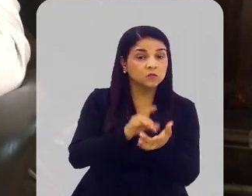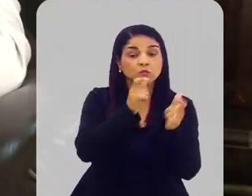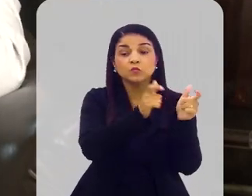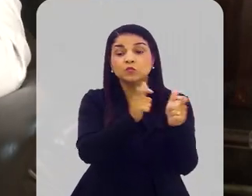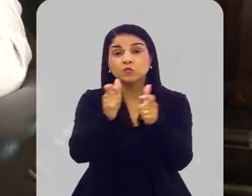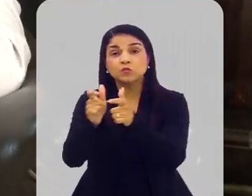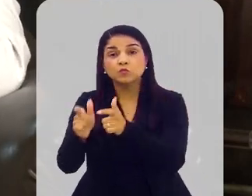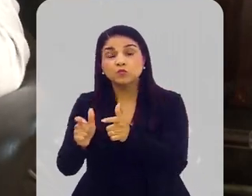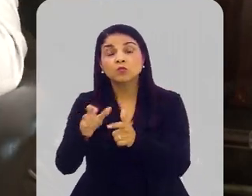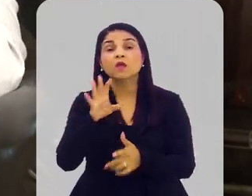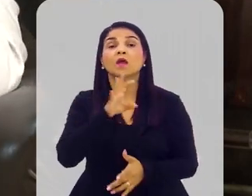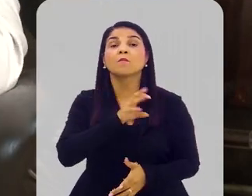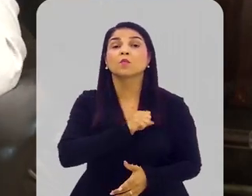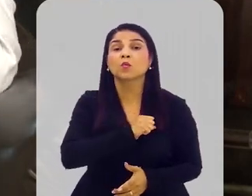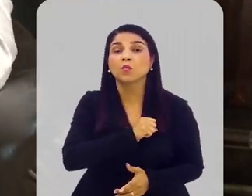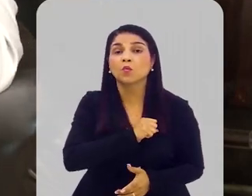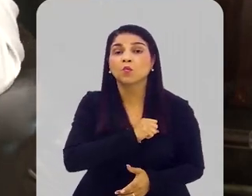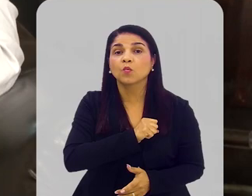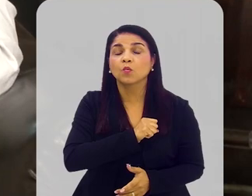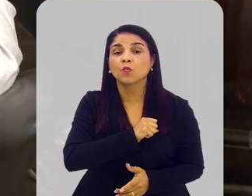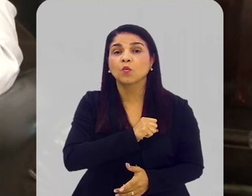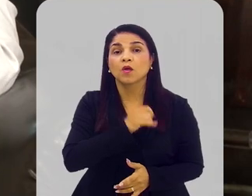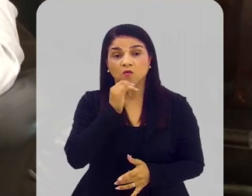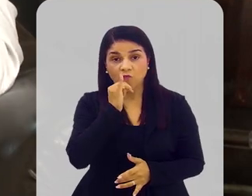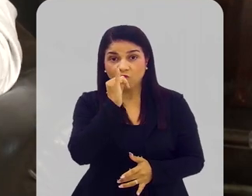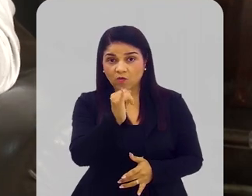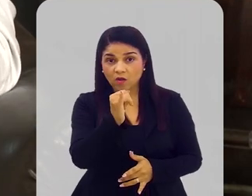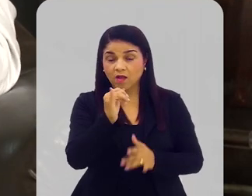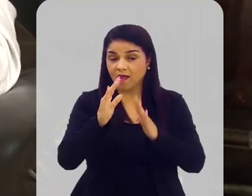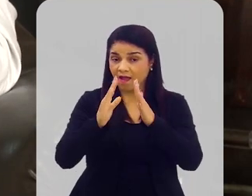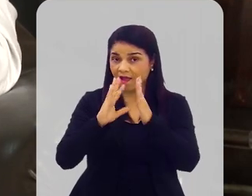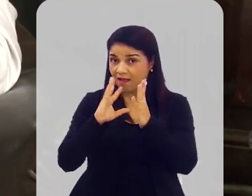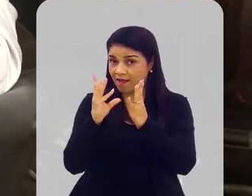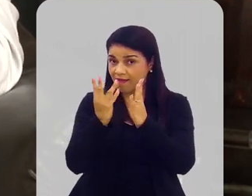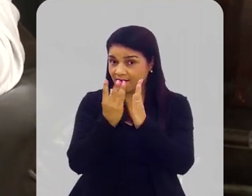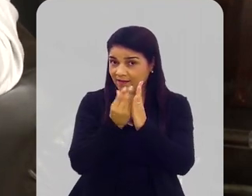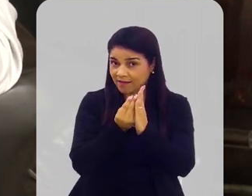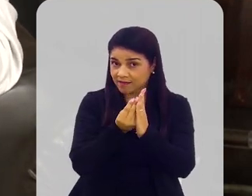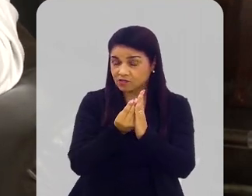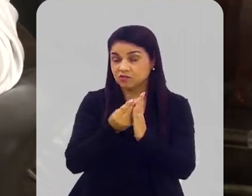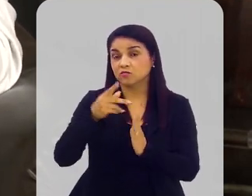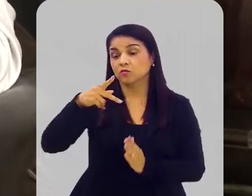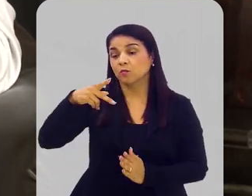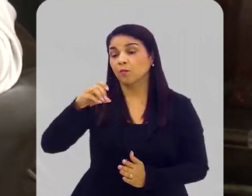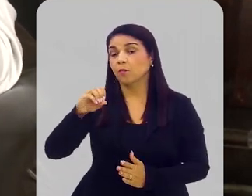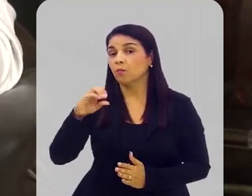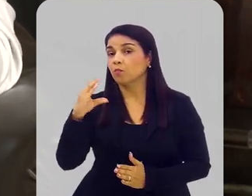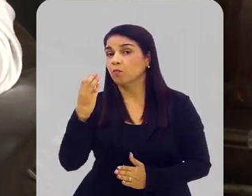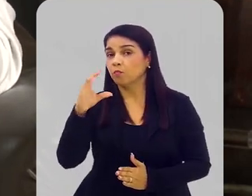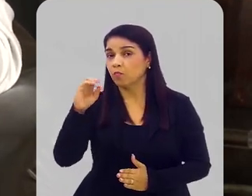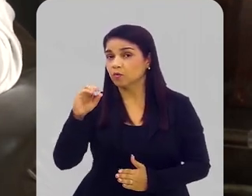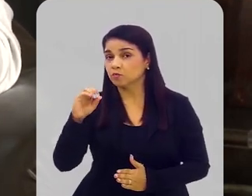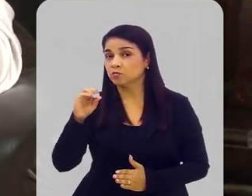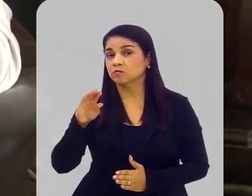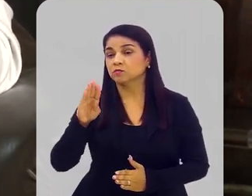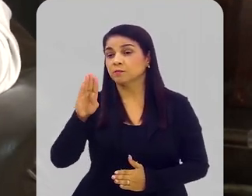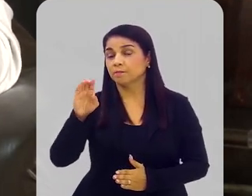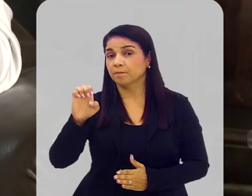mas a verdade é, aonde está o amor? Eu costumo dizer que aquela igreja lá